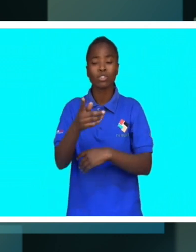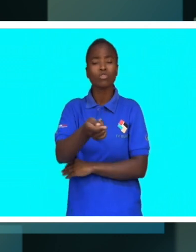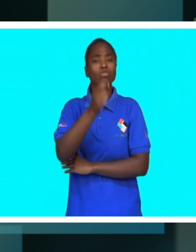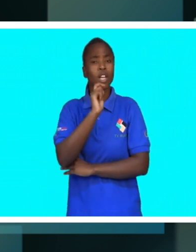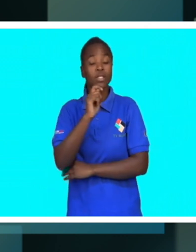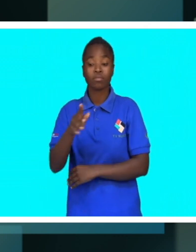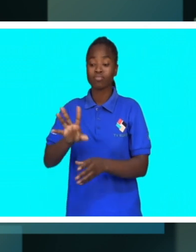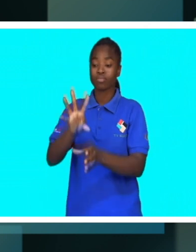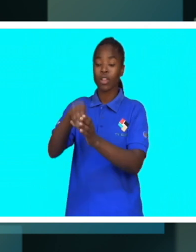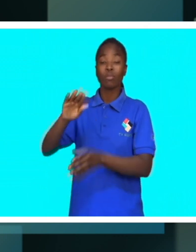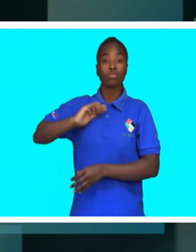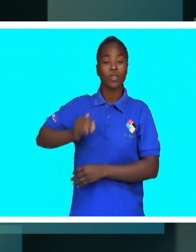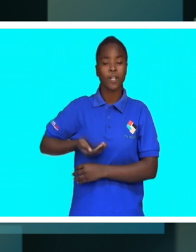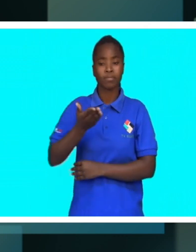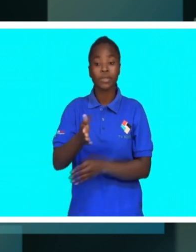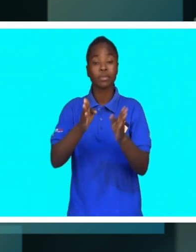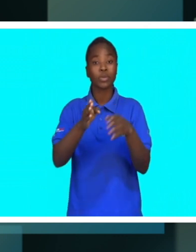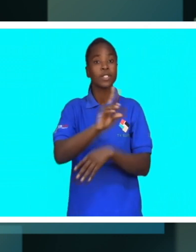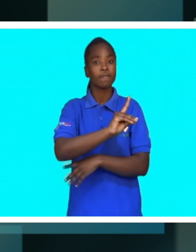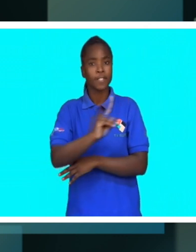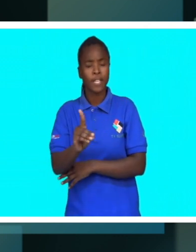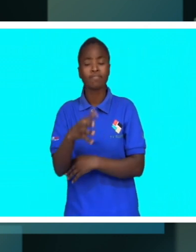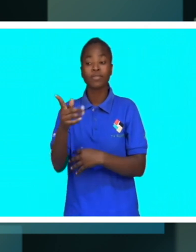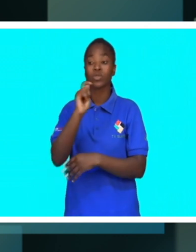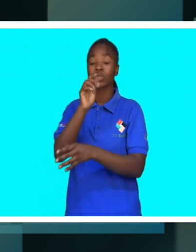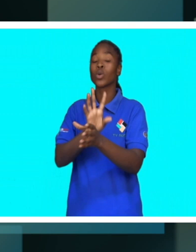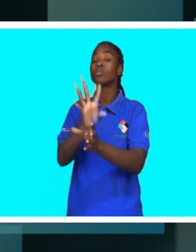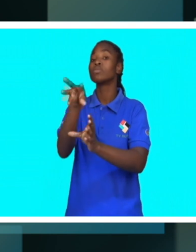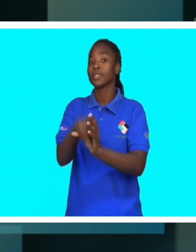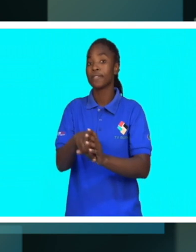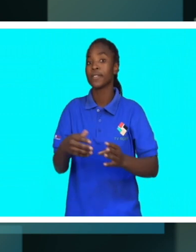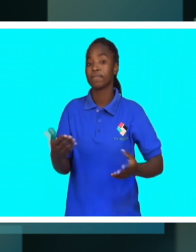jornalistas a incluírem a mulher com deficiência no seu currículo.